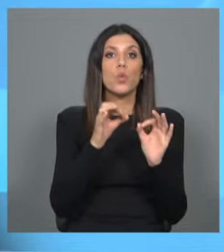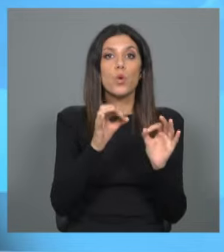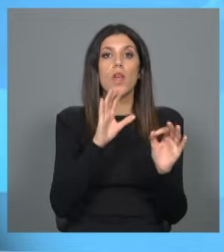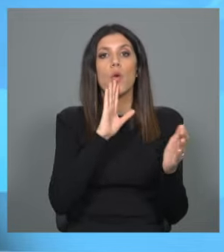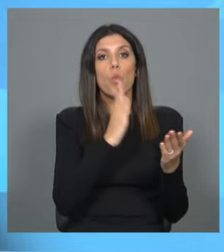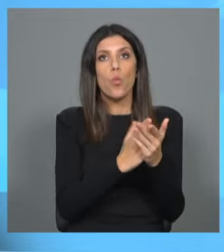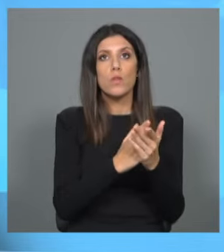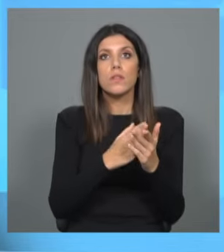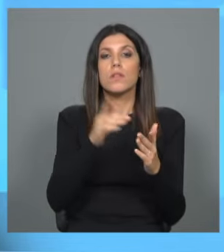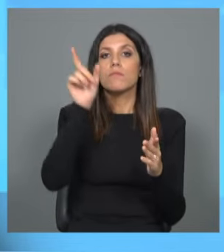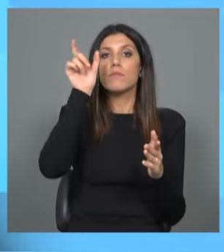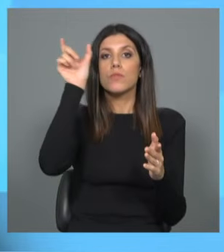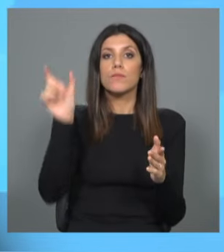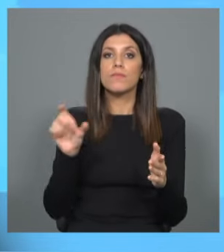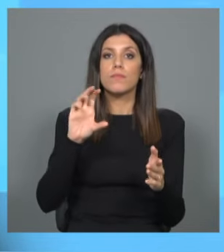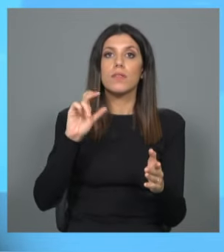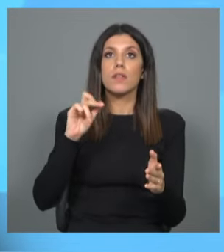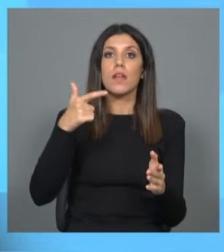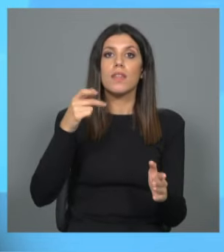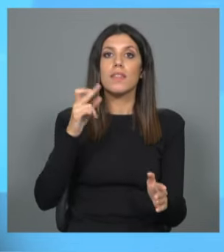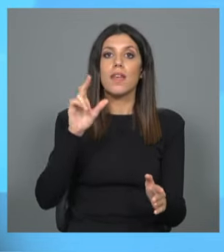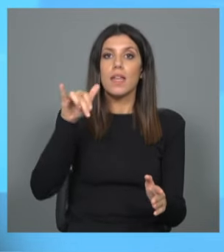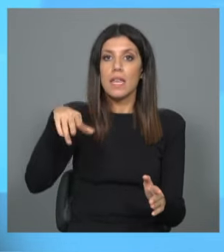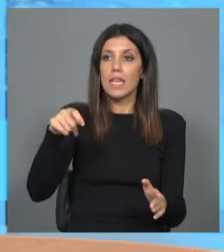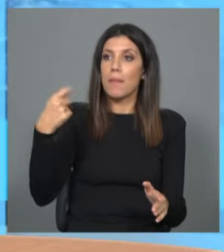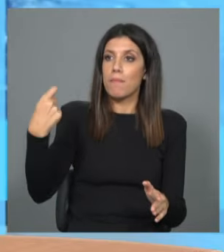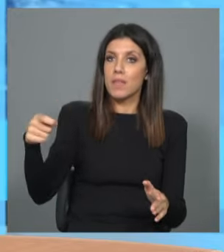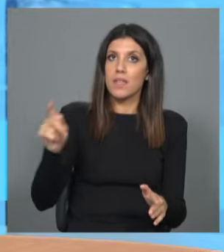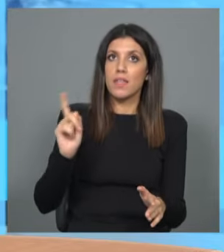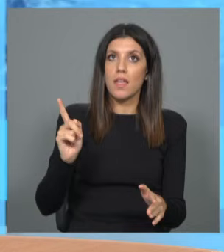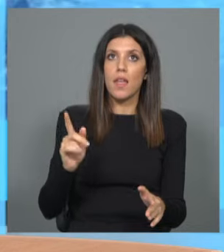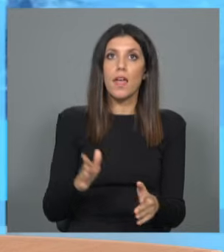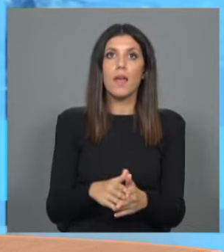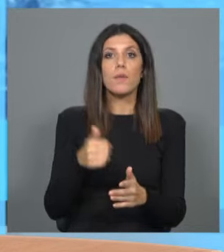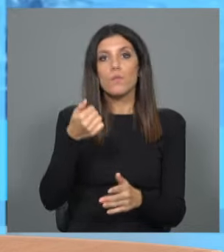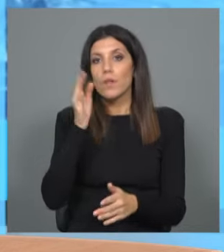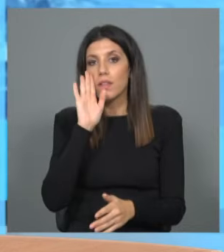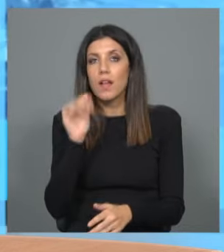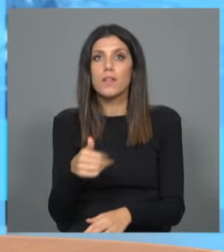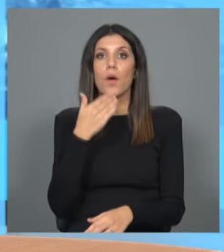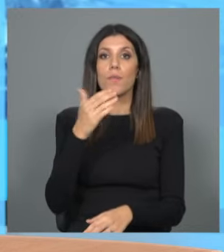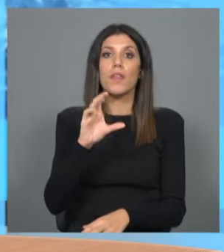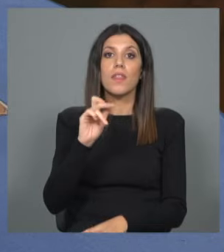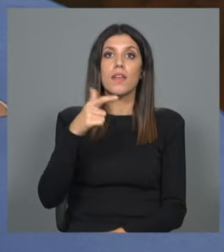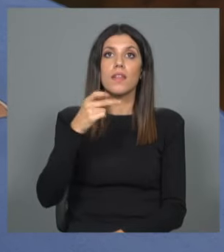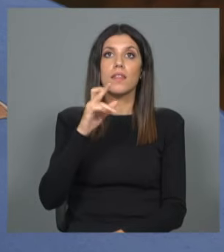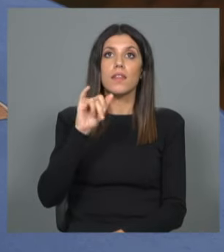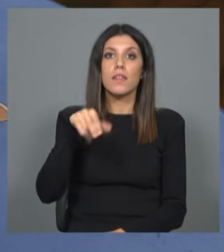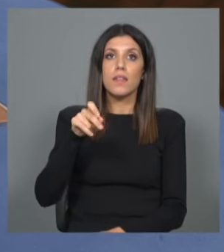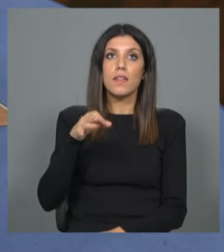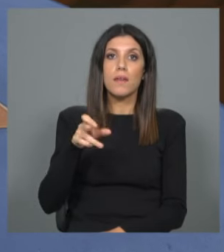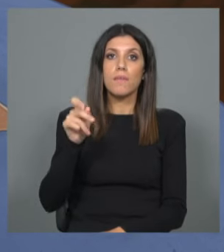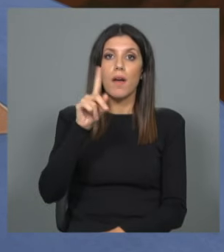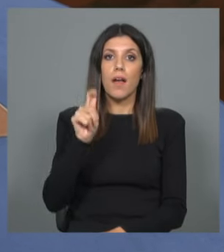que é a Presidente Catarina Pazes, convidada hoje do programa Eclésia. Muito boa tarde. Boa tarde. Obrigado, Catarina Pazes, por estar connosco. E